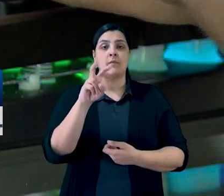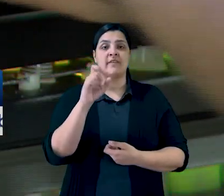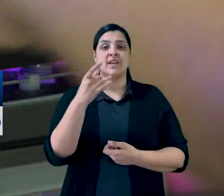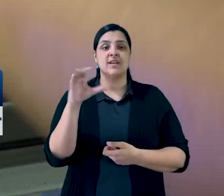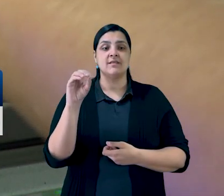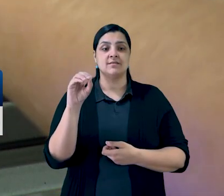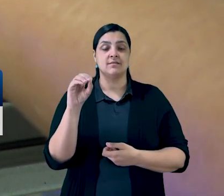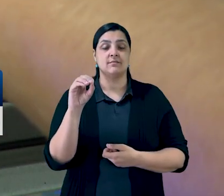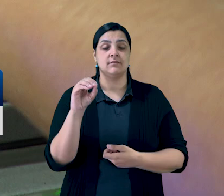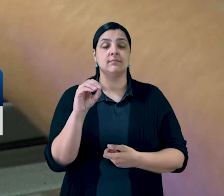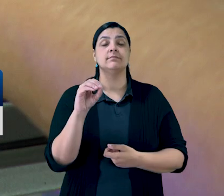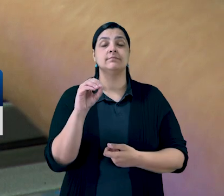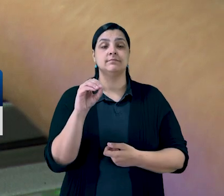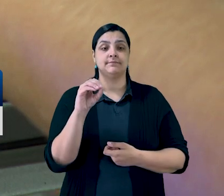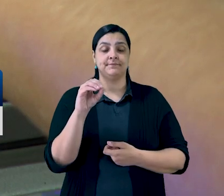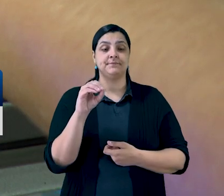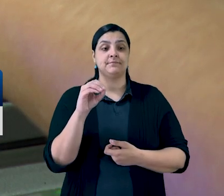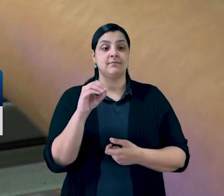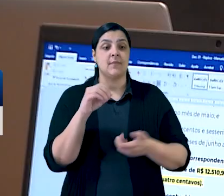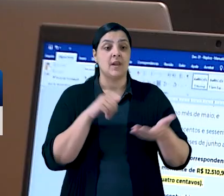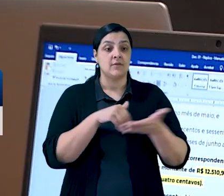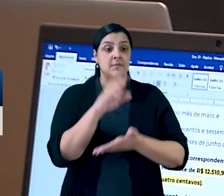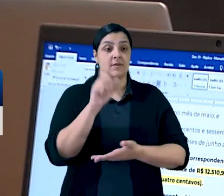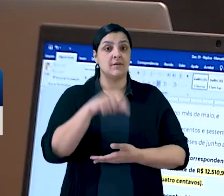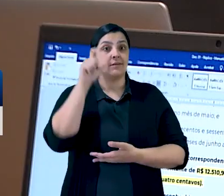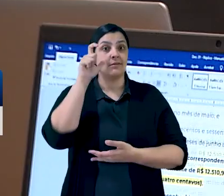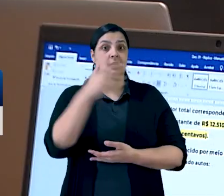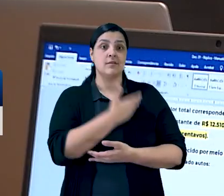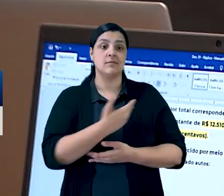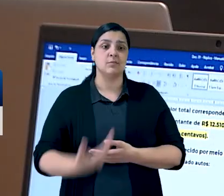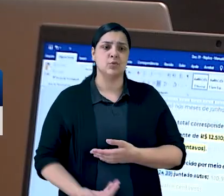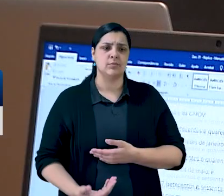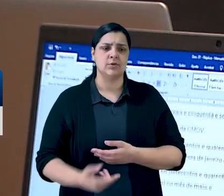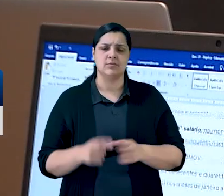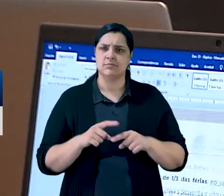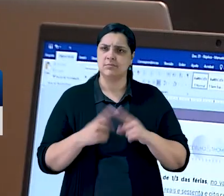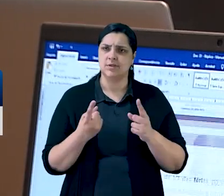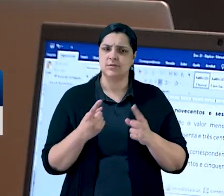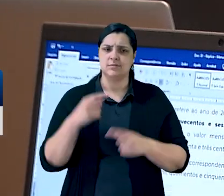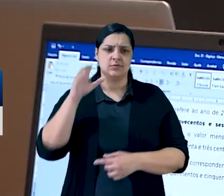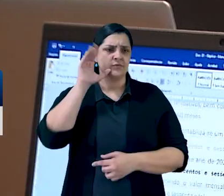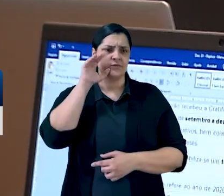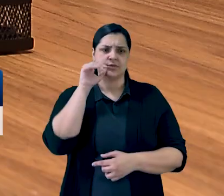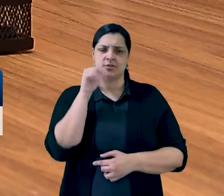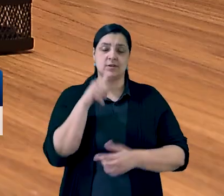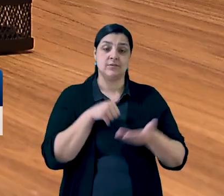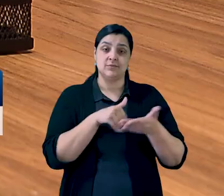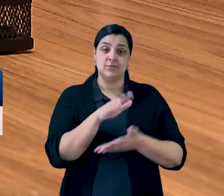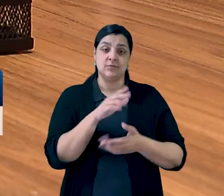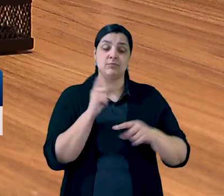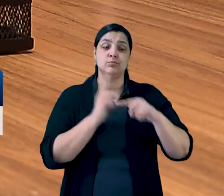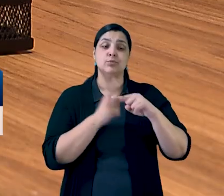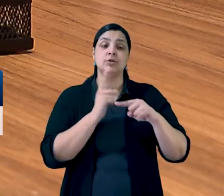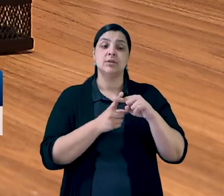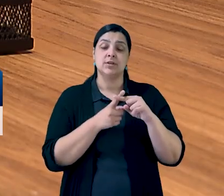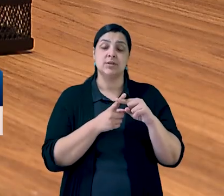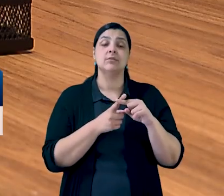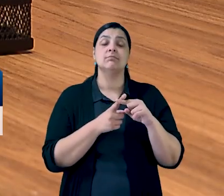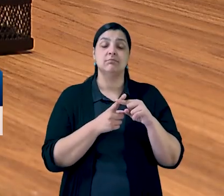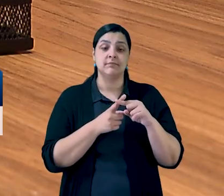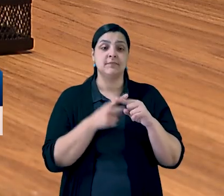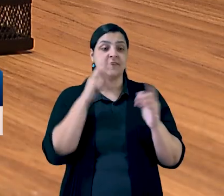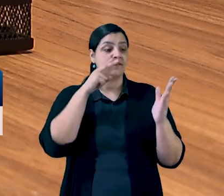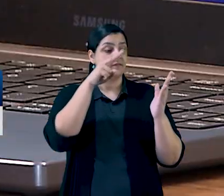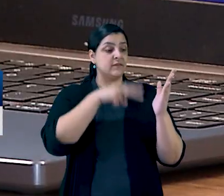administrativa, ou seja, para a empresa, a dispensa atendia ao interesse público. Mas os empregados argumentaram que a demissão ocorreu